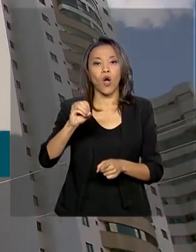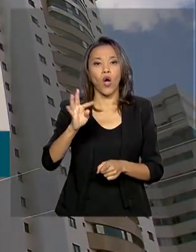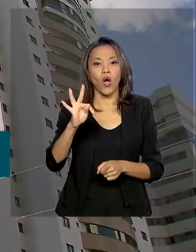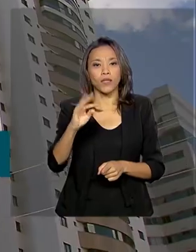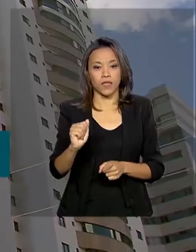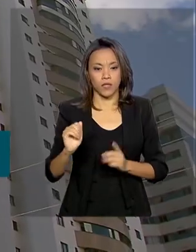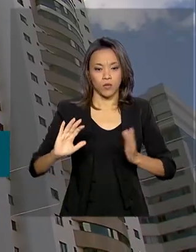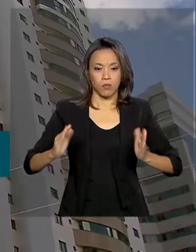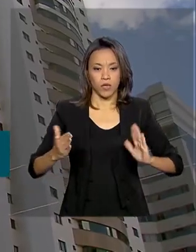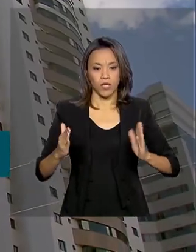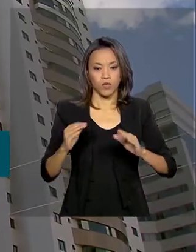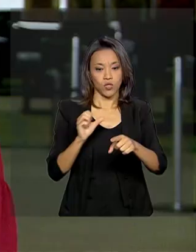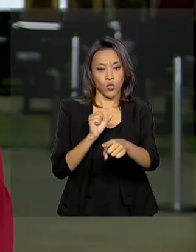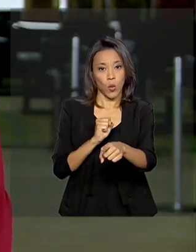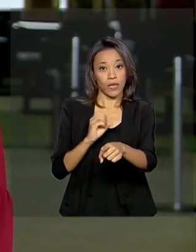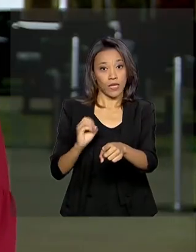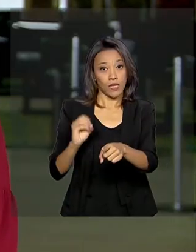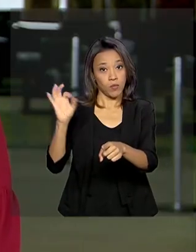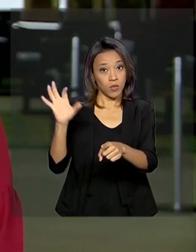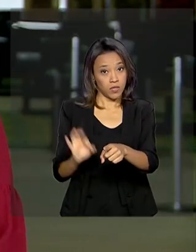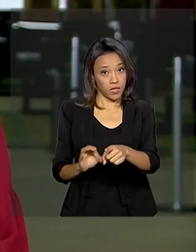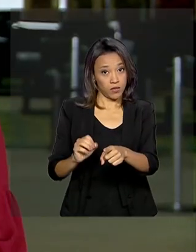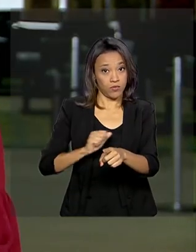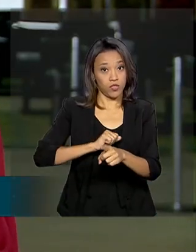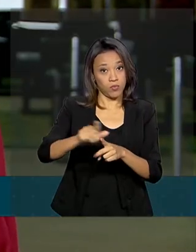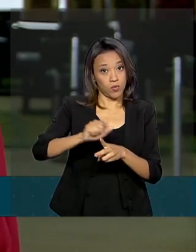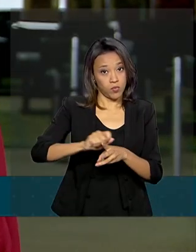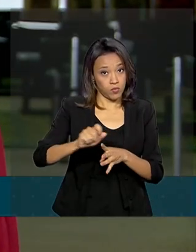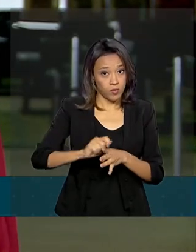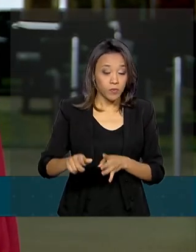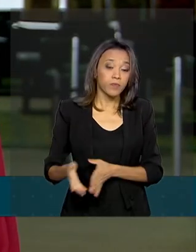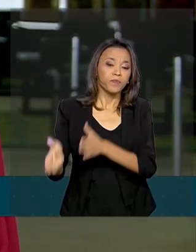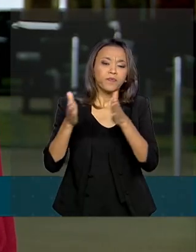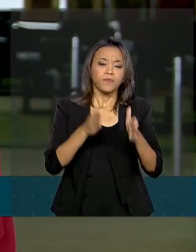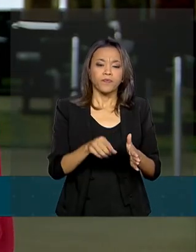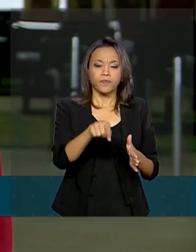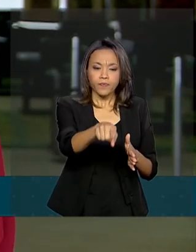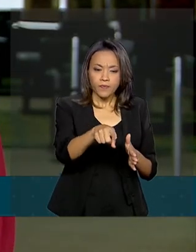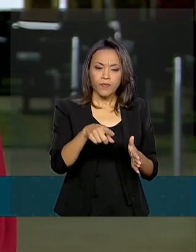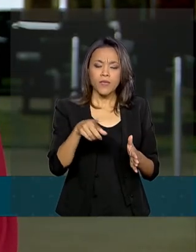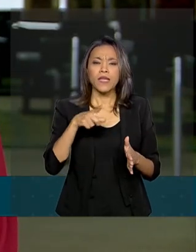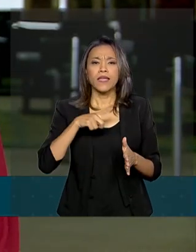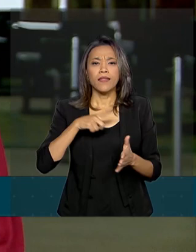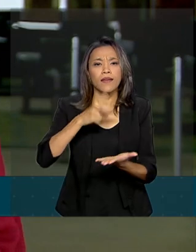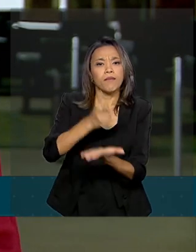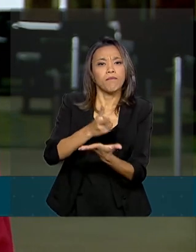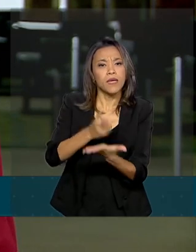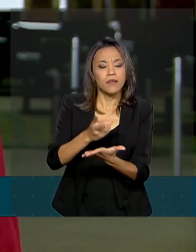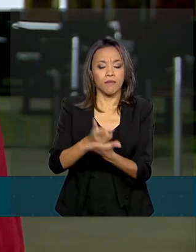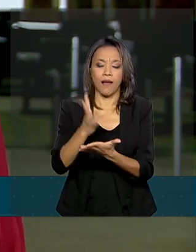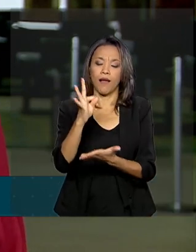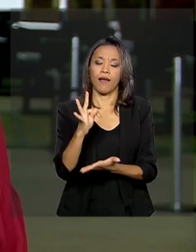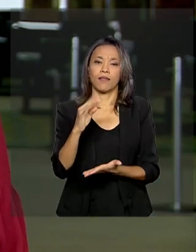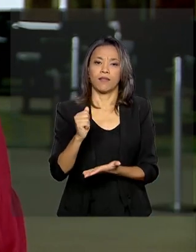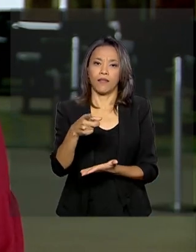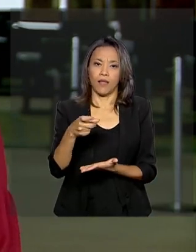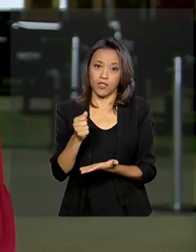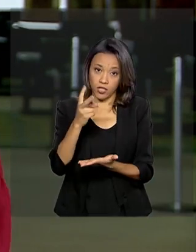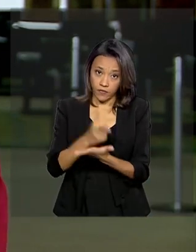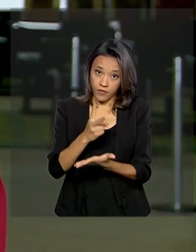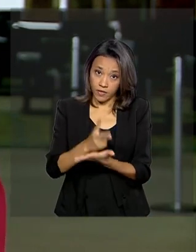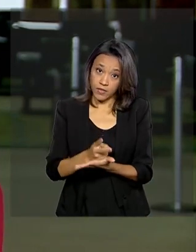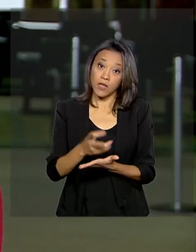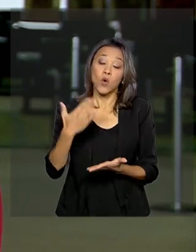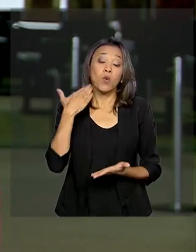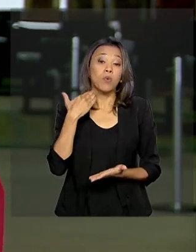até 80%. Até o lançamento do crédito imobiliário com taxa fixa, a Caixa disponibilizava